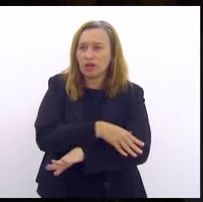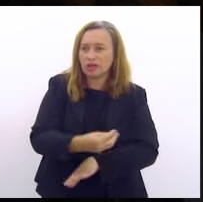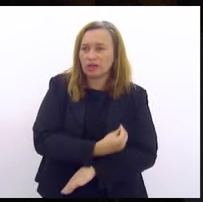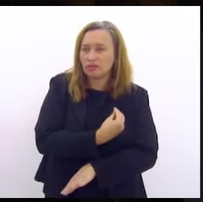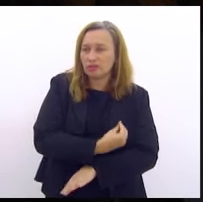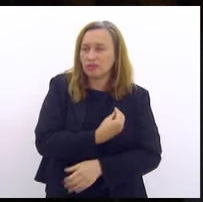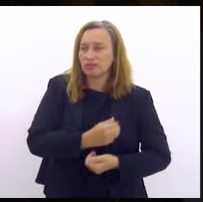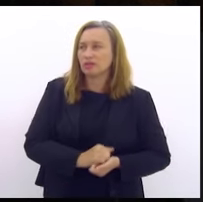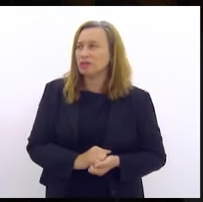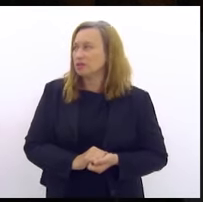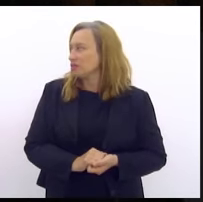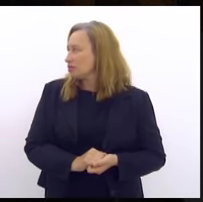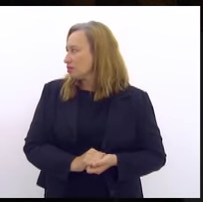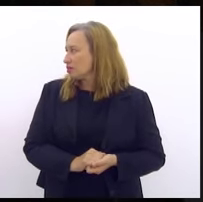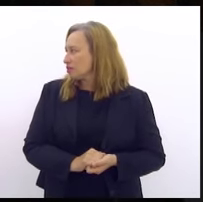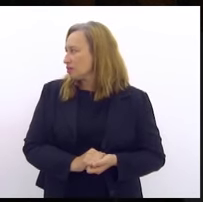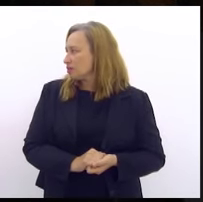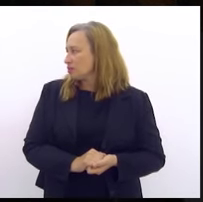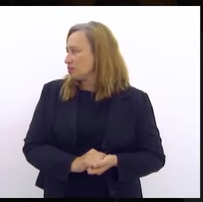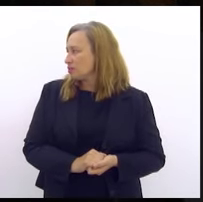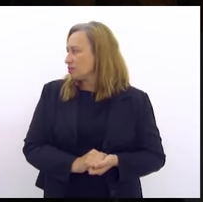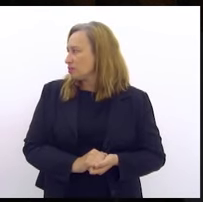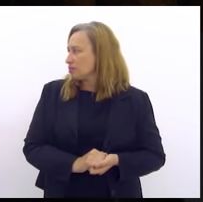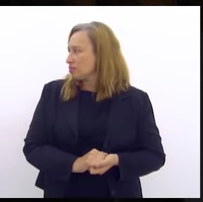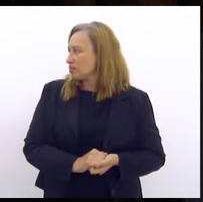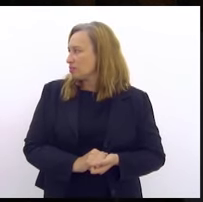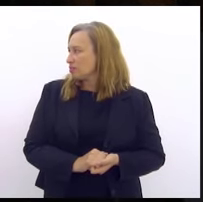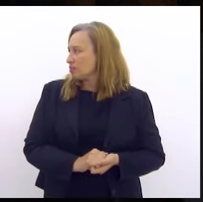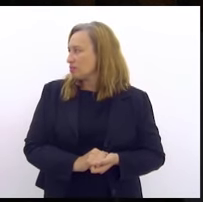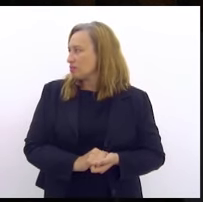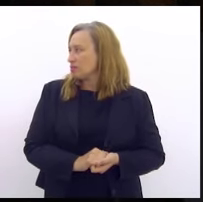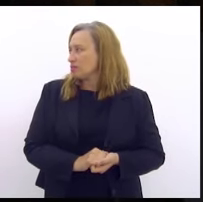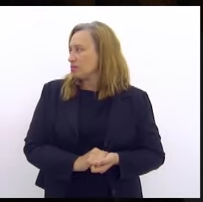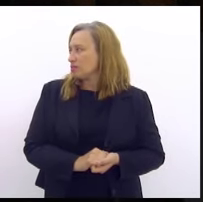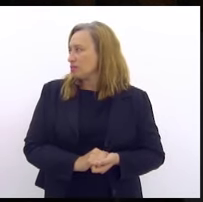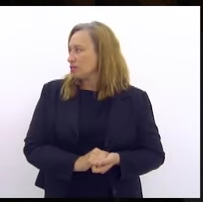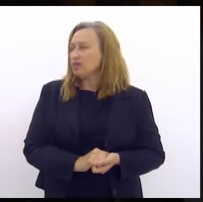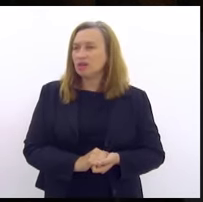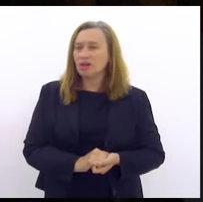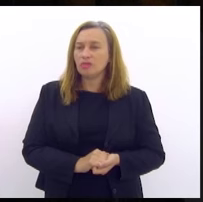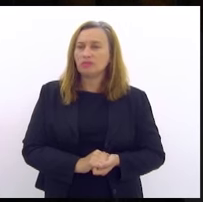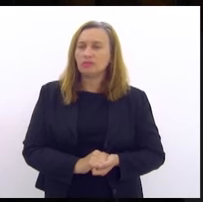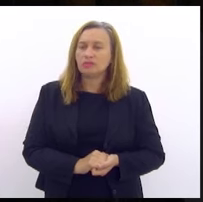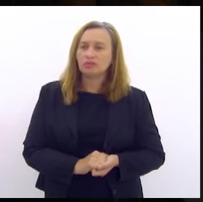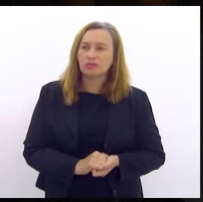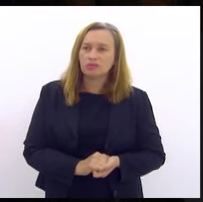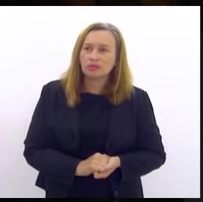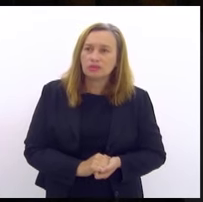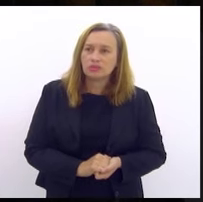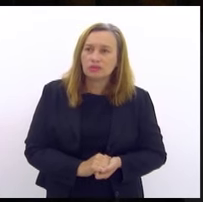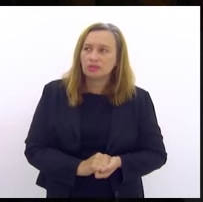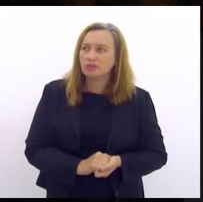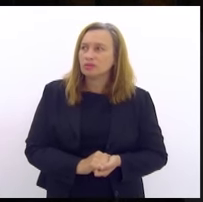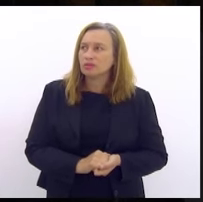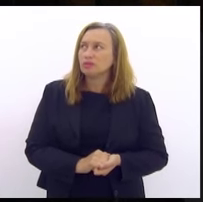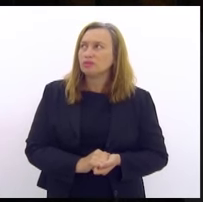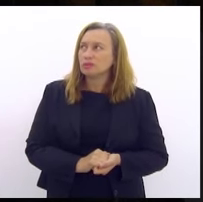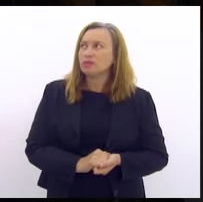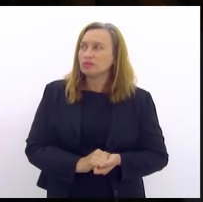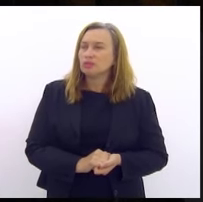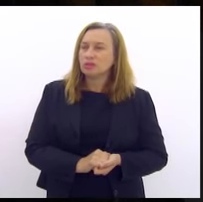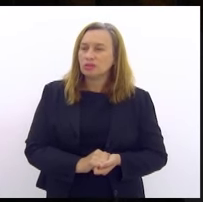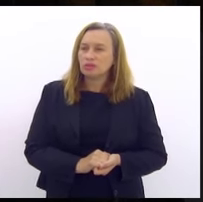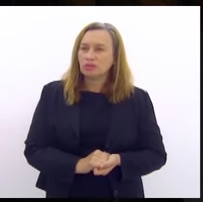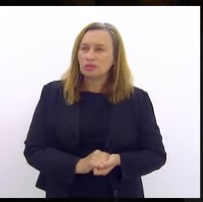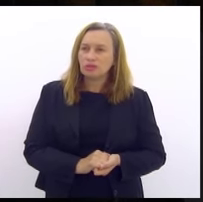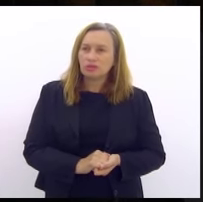associando essas pessoas a práticas de violência e negando direitos básicos para essas pessoas. Mas